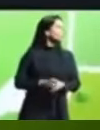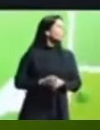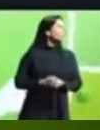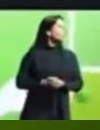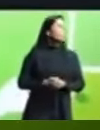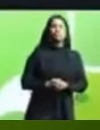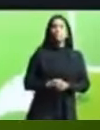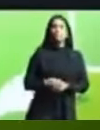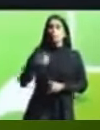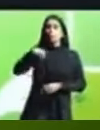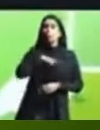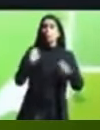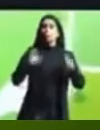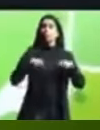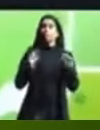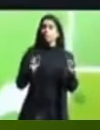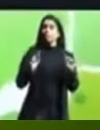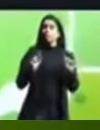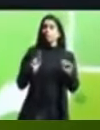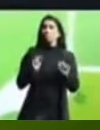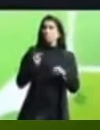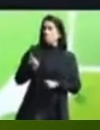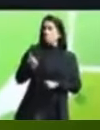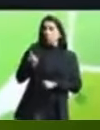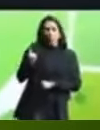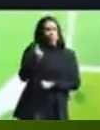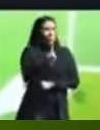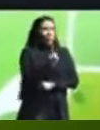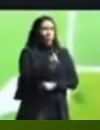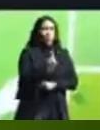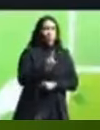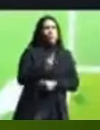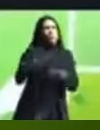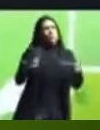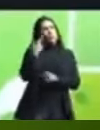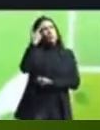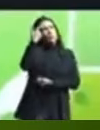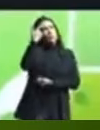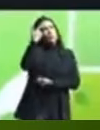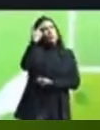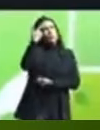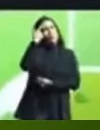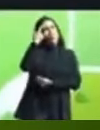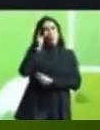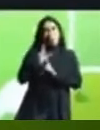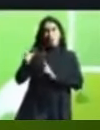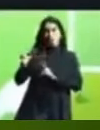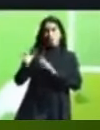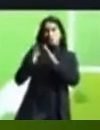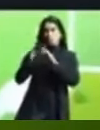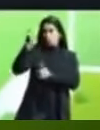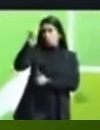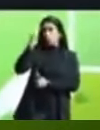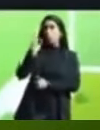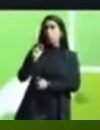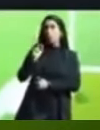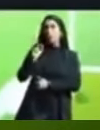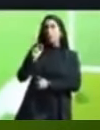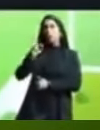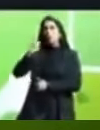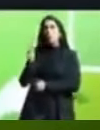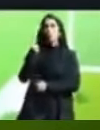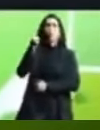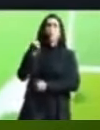O que nós precisamos é cada um de nós, ao voltar para casa, cada um de nós ser o